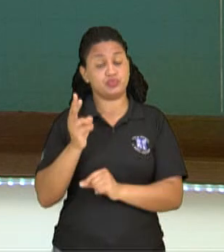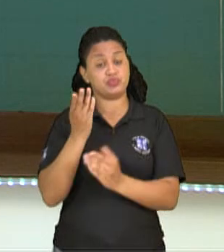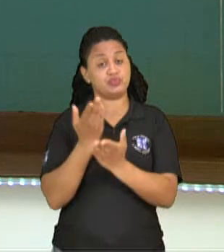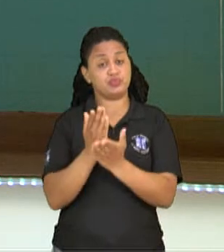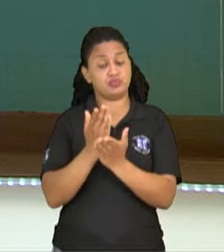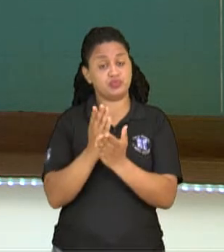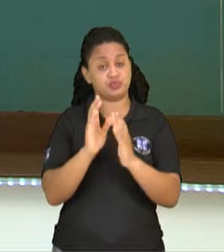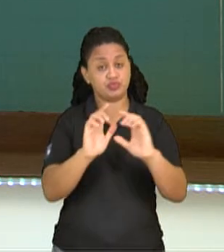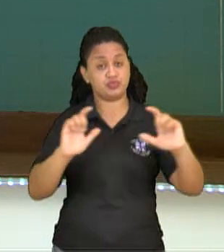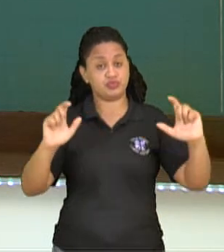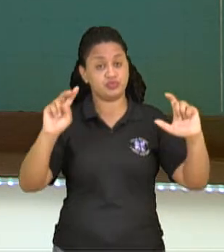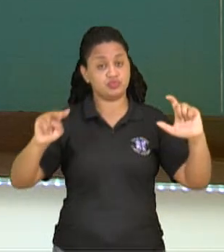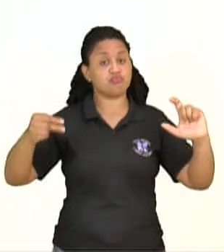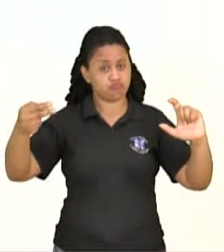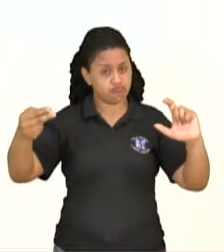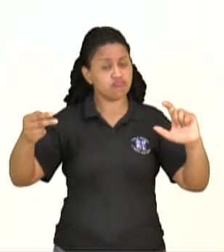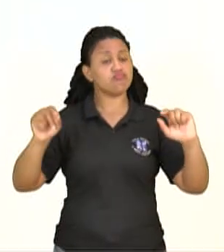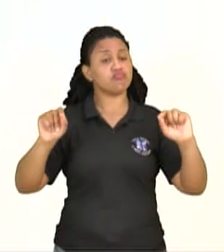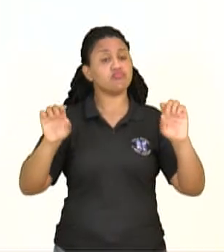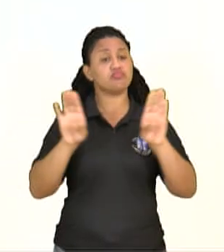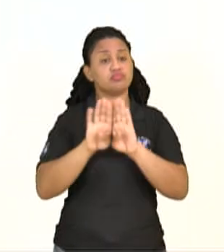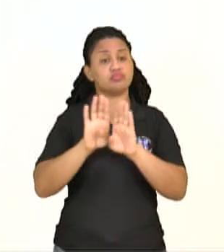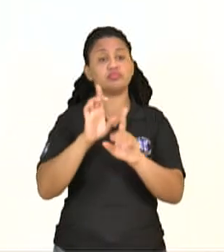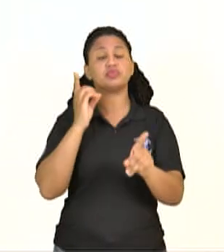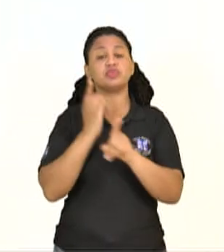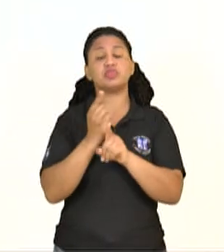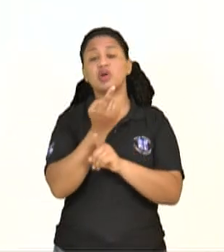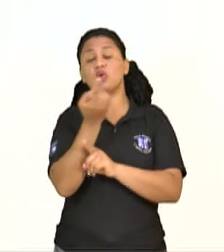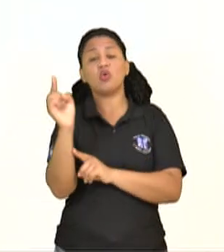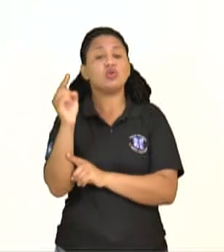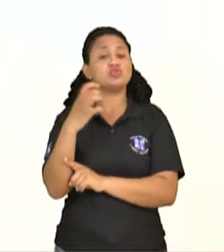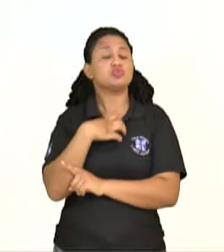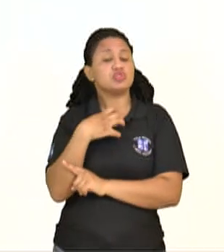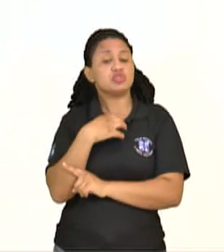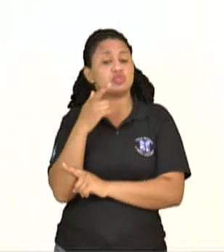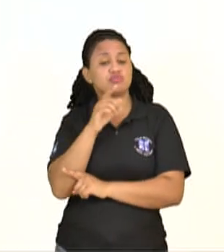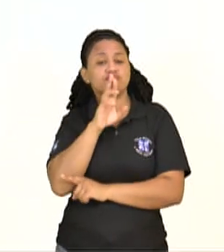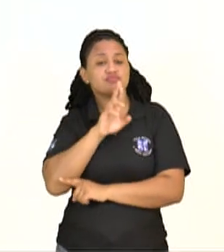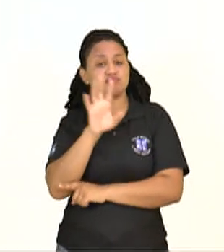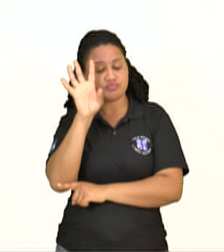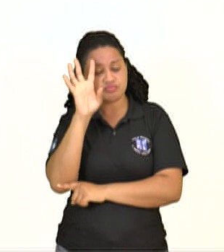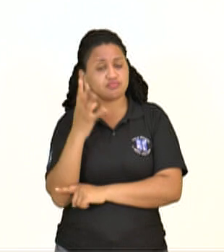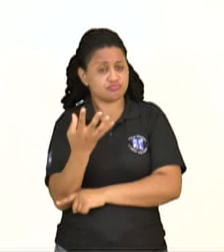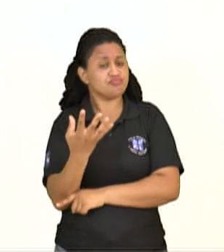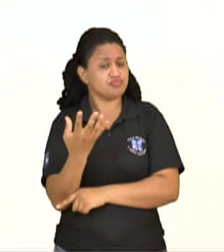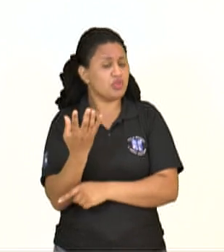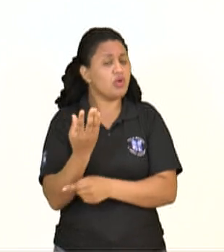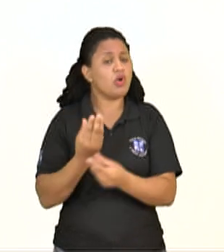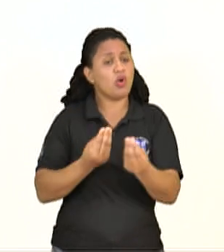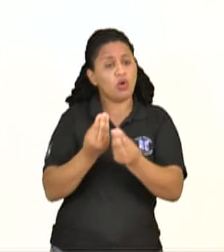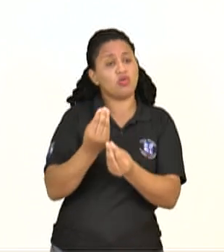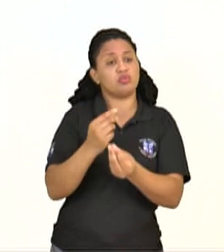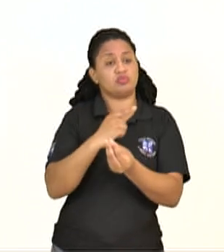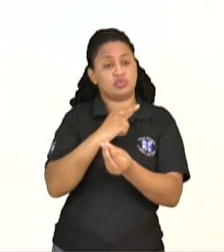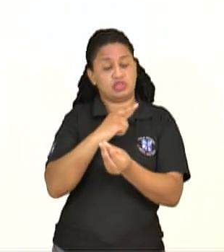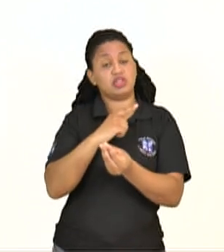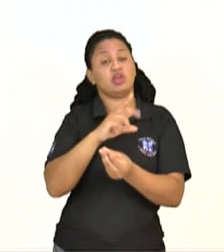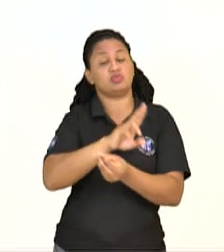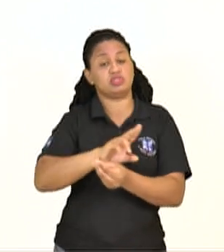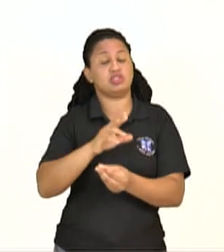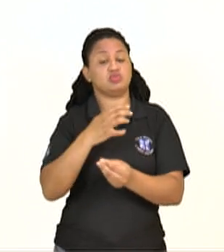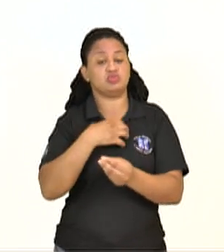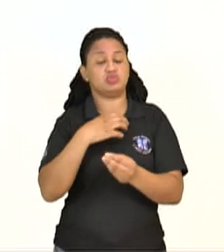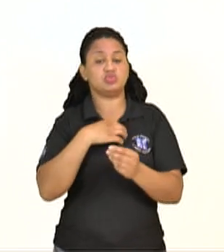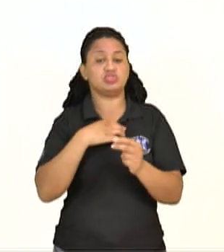função quadrática e dentro disso encontrar uma outra forma de resolvê-la. Tá? Então, a gente consegue resolver utilizando a fórmula